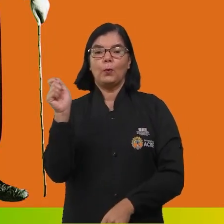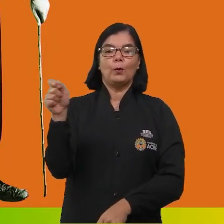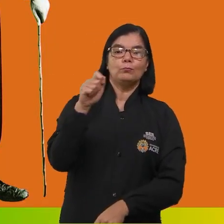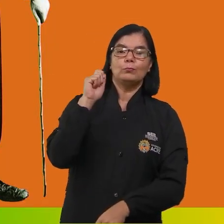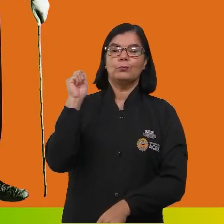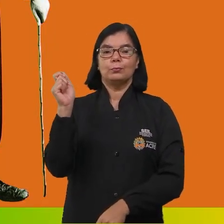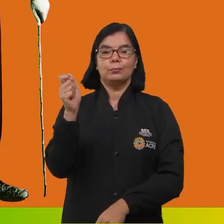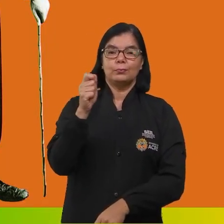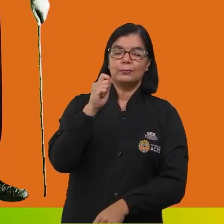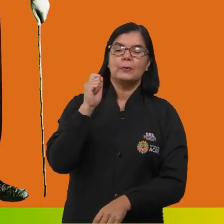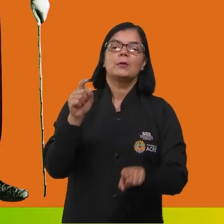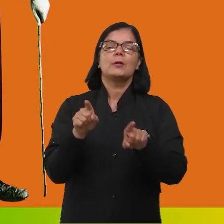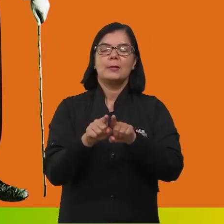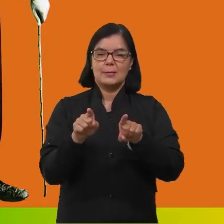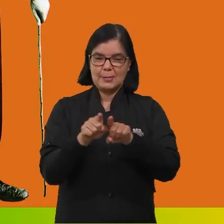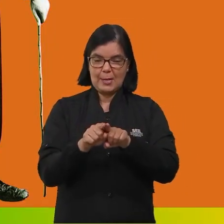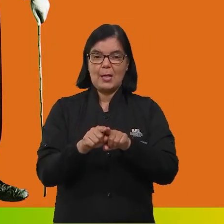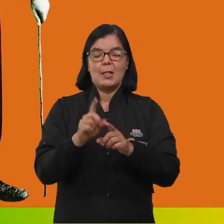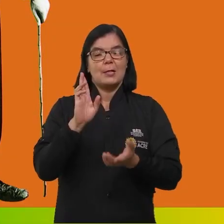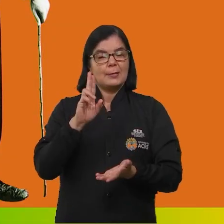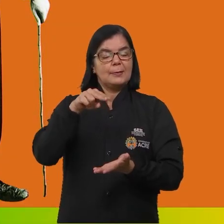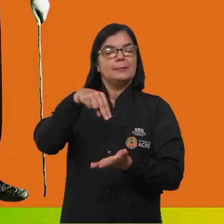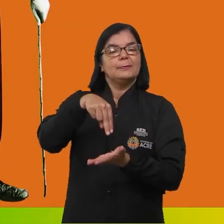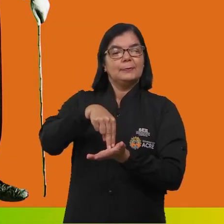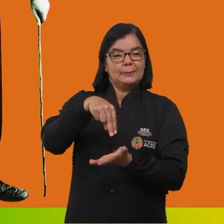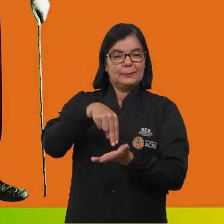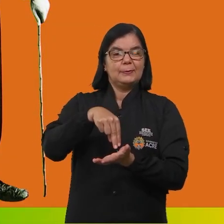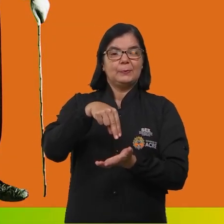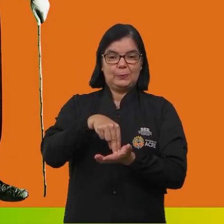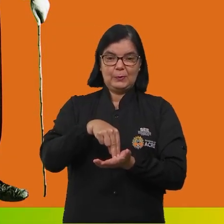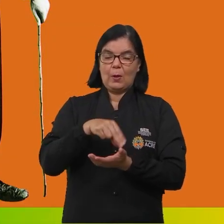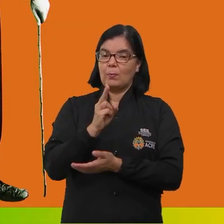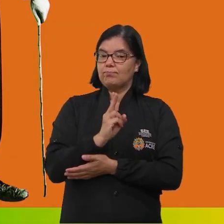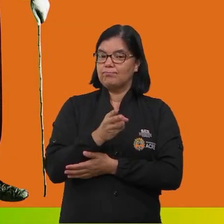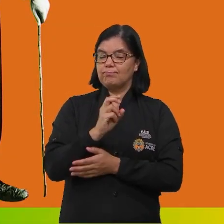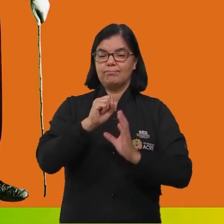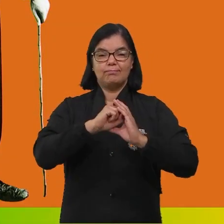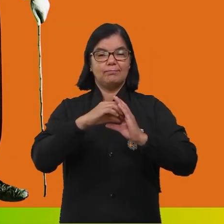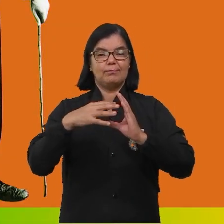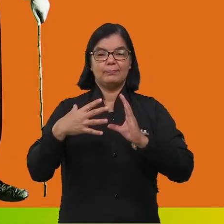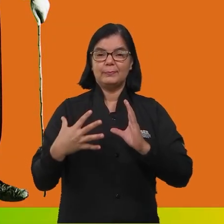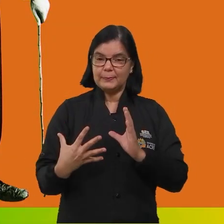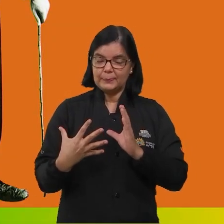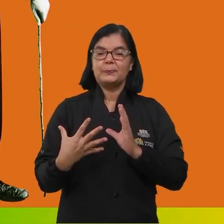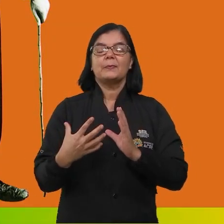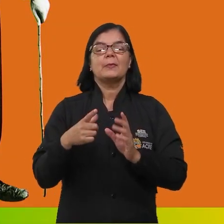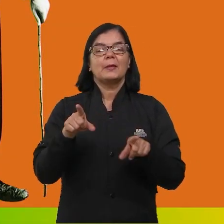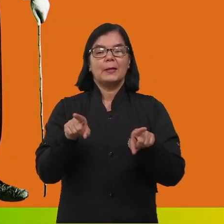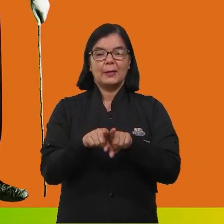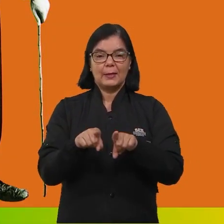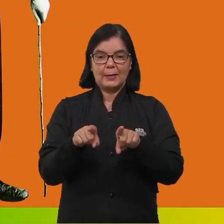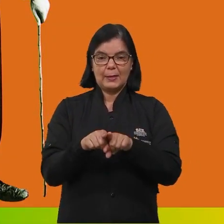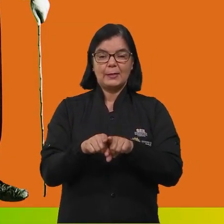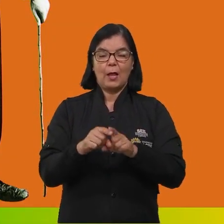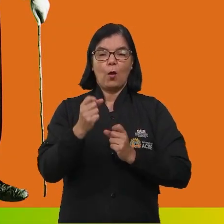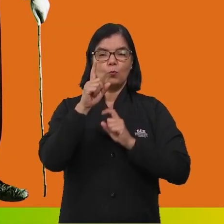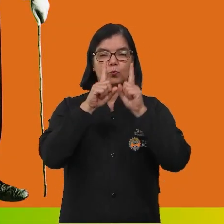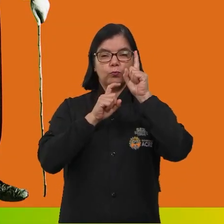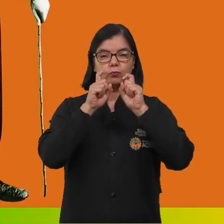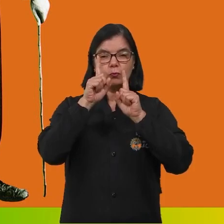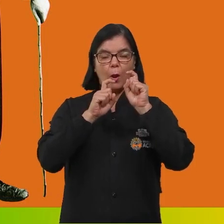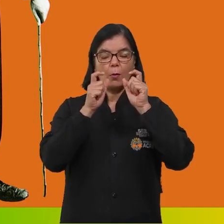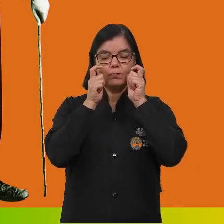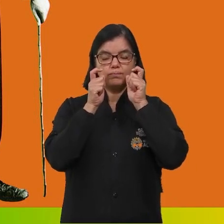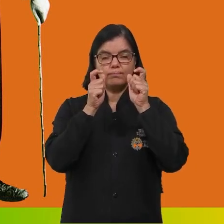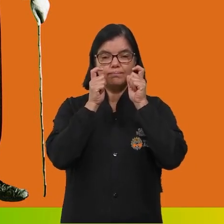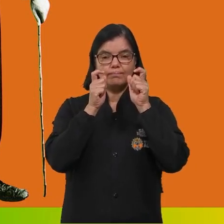utilizava aqui em seus grandes personagens a mesma caracterização e a expressão